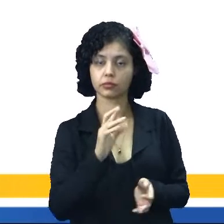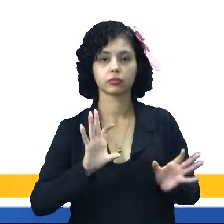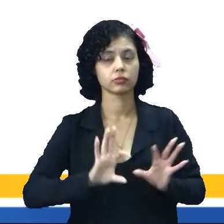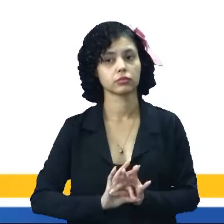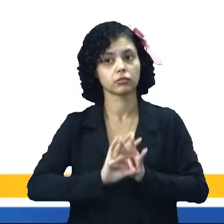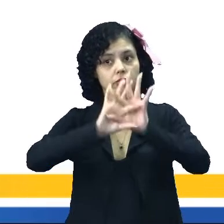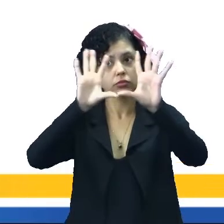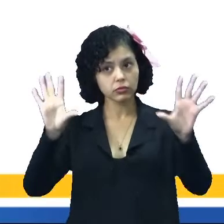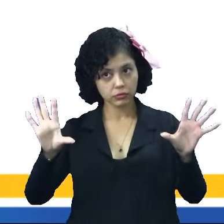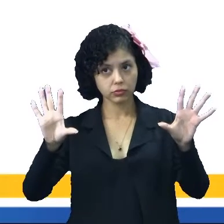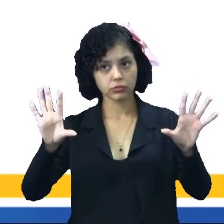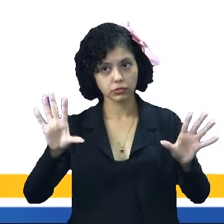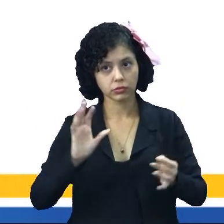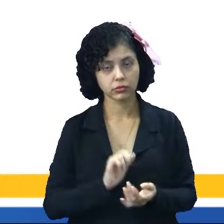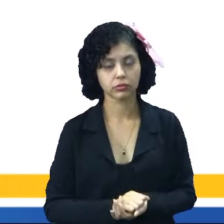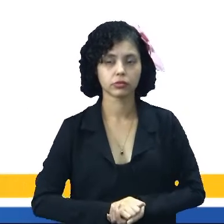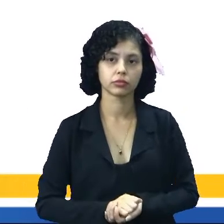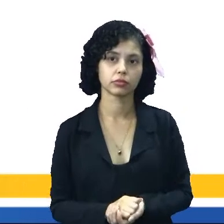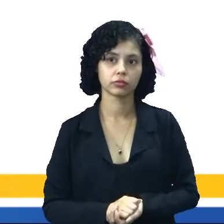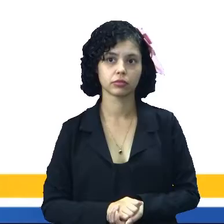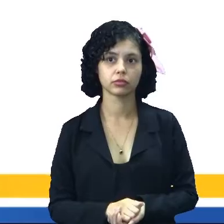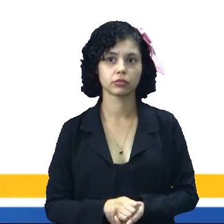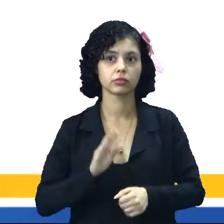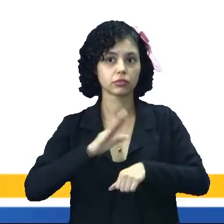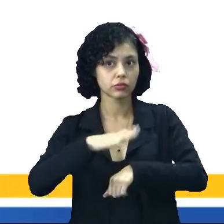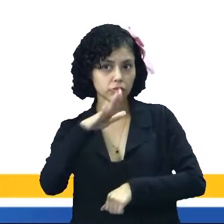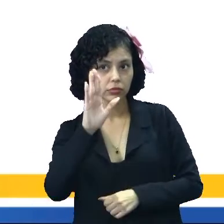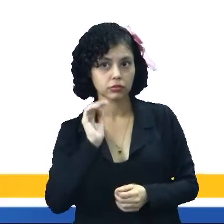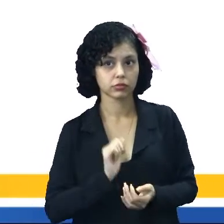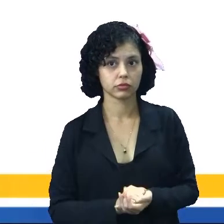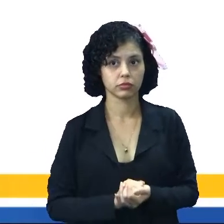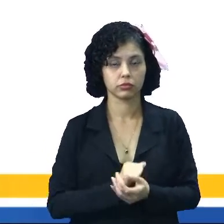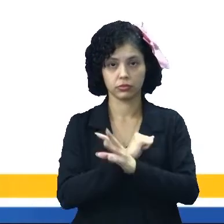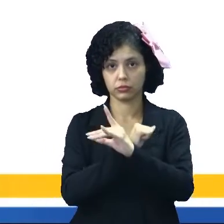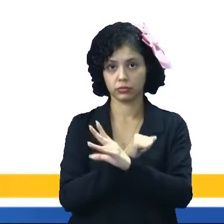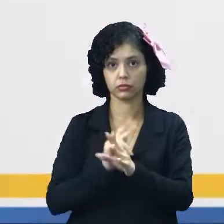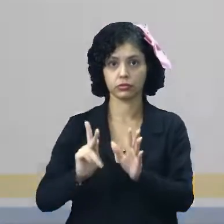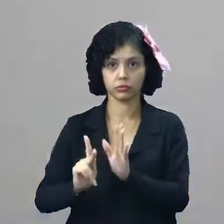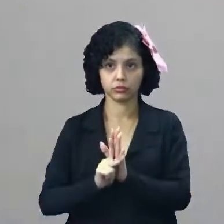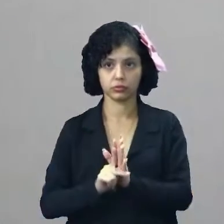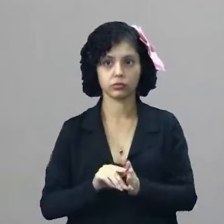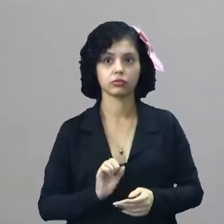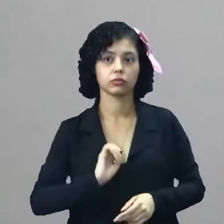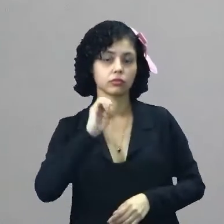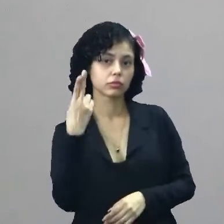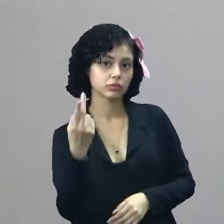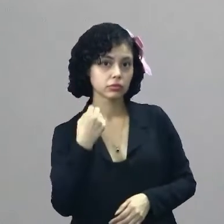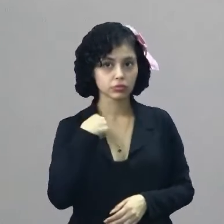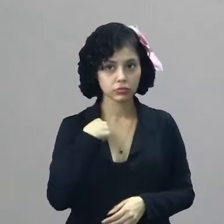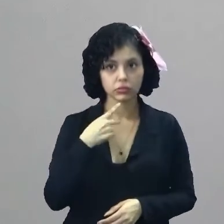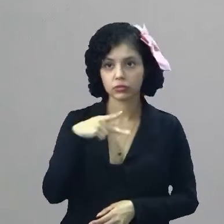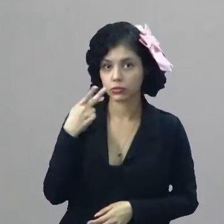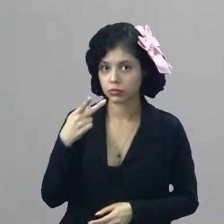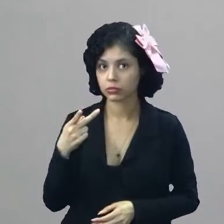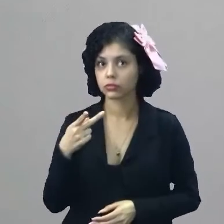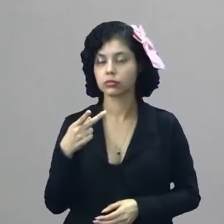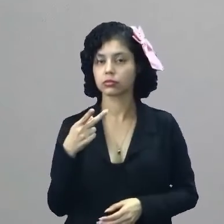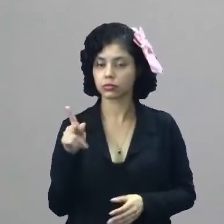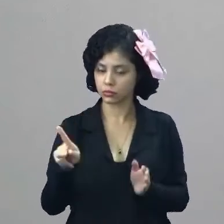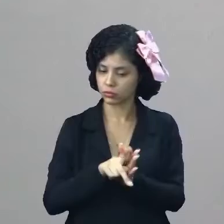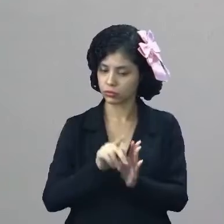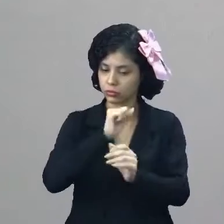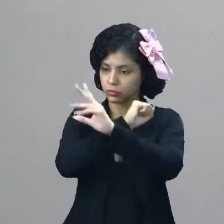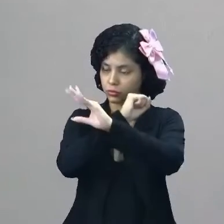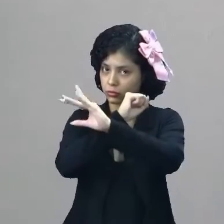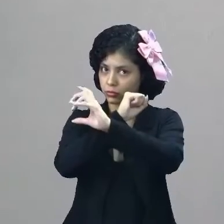está liberando em uma solução aquosa. E mais ácida a solução fica. Ou seja, se eu estou falando de uma solução mais